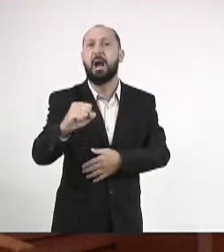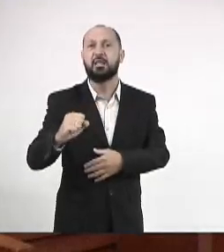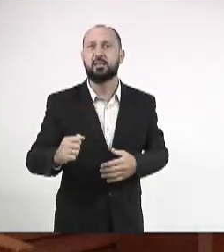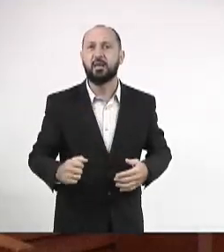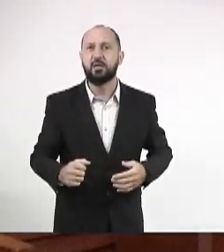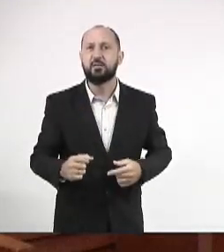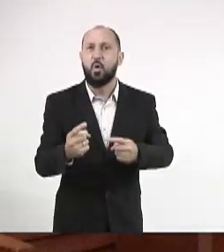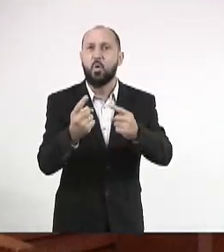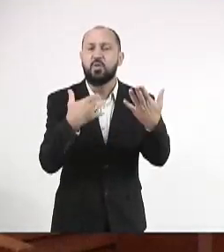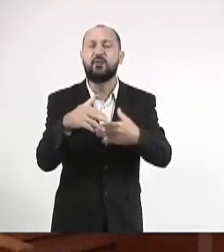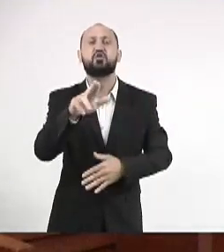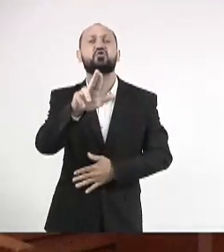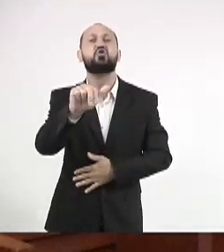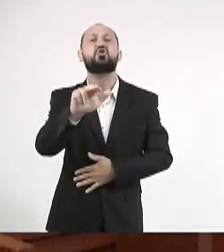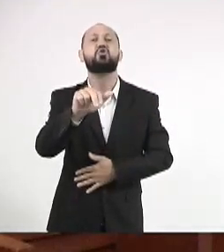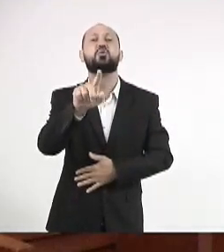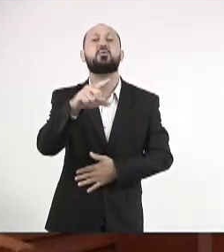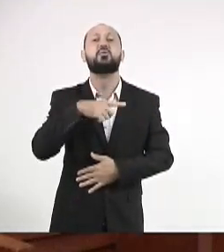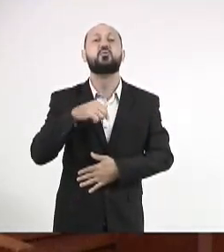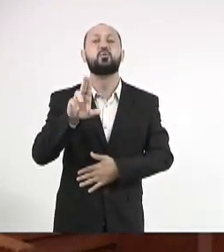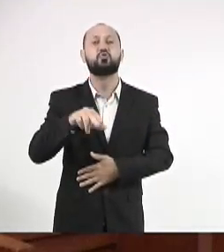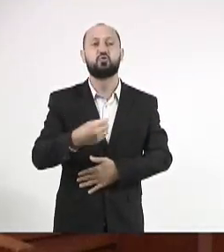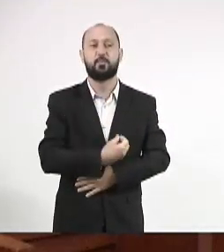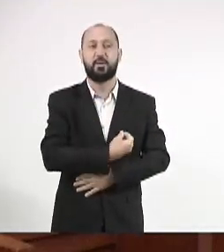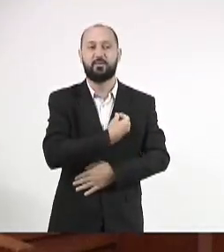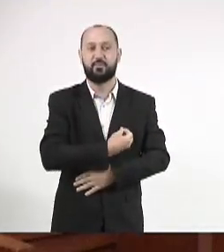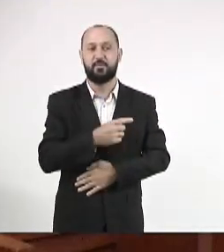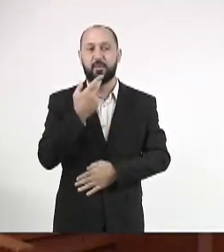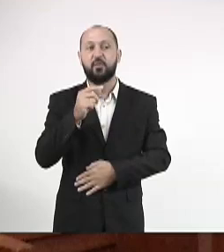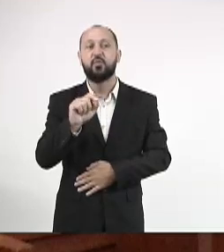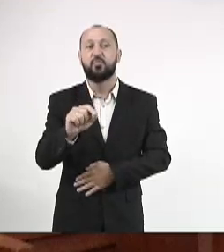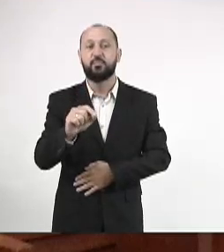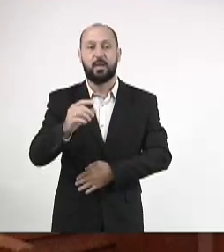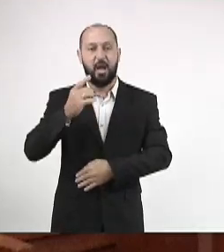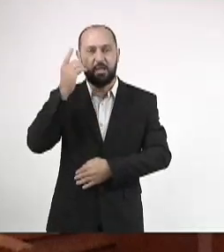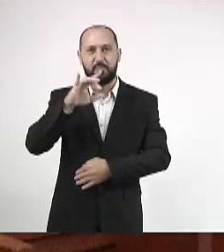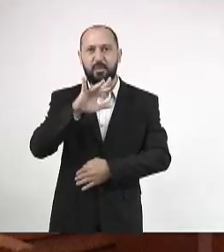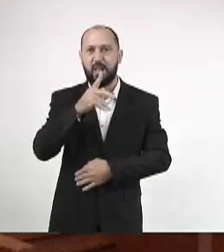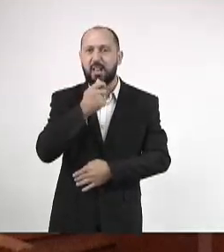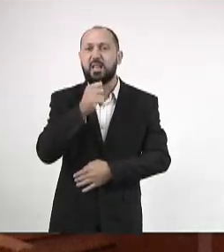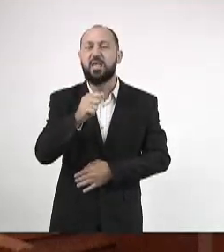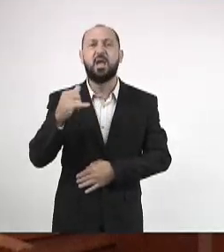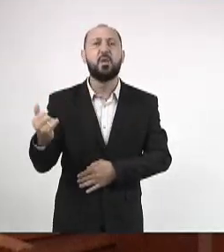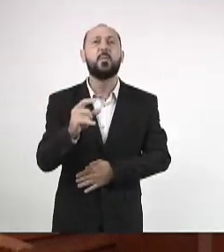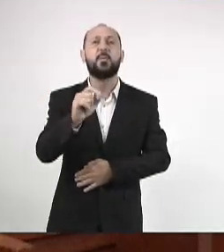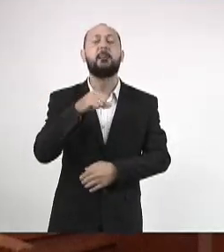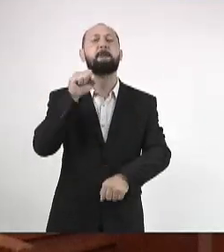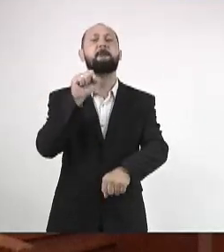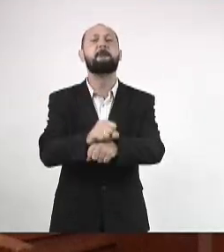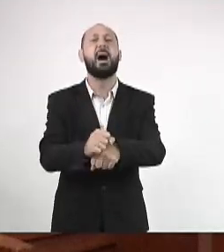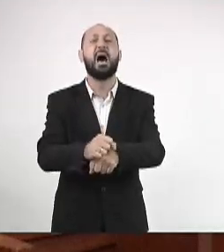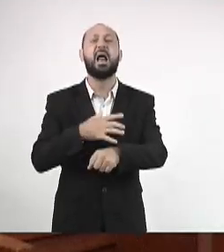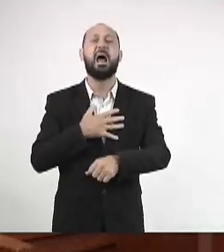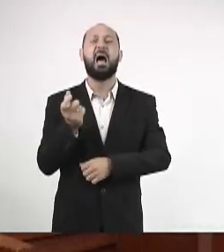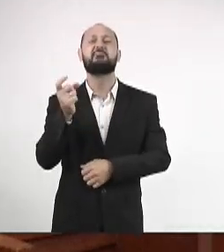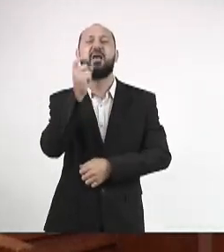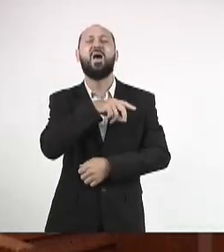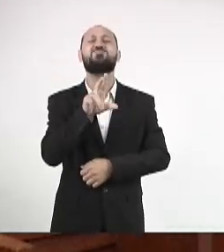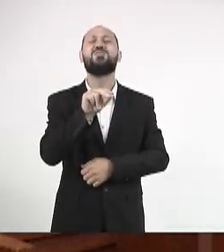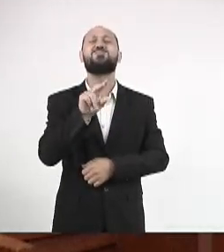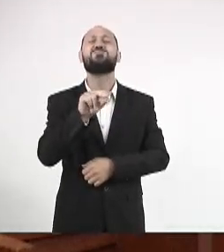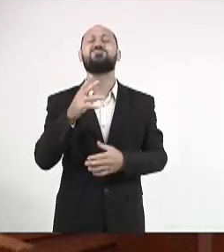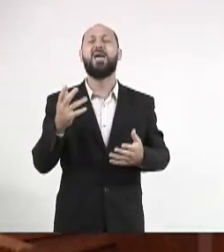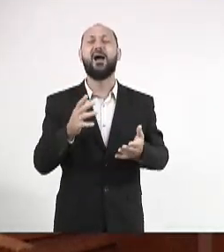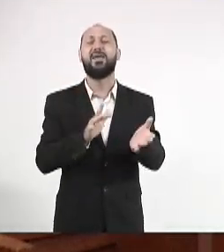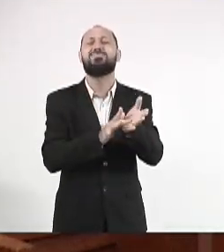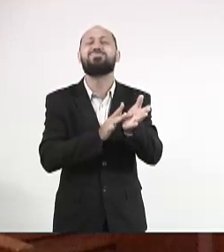Portanto, o debate nunca foi sobre a vida. E como disse aqui a deputada Lia, é importante a gente parar com essa hipocrisia realmente,